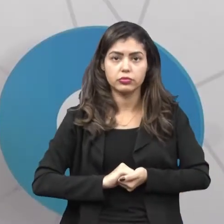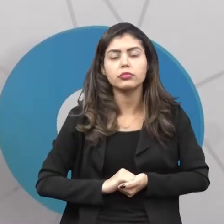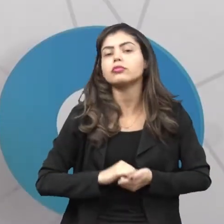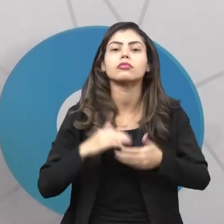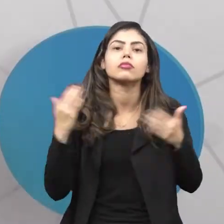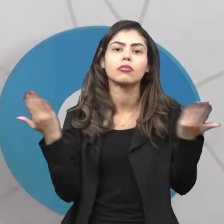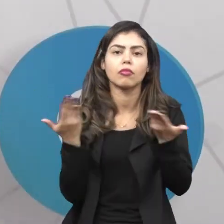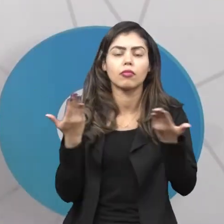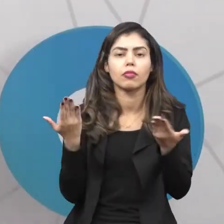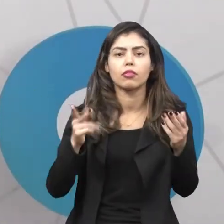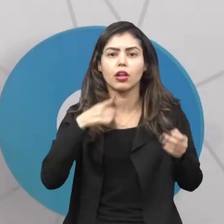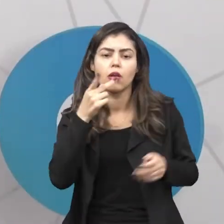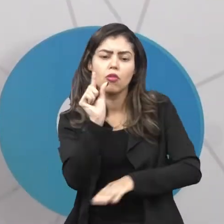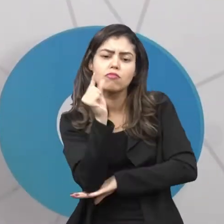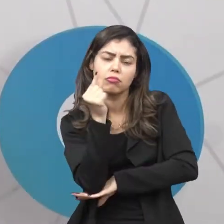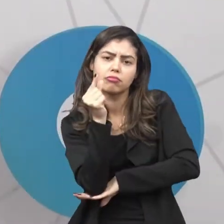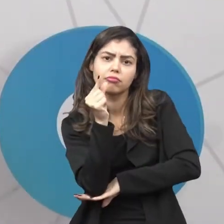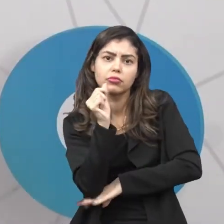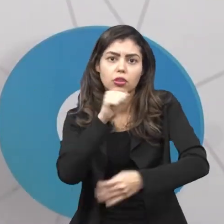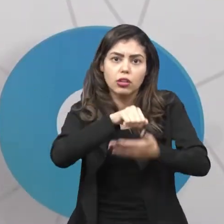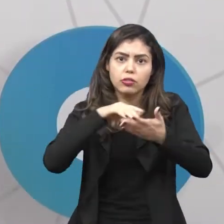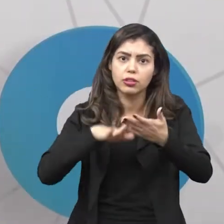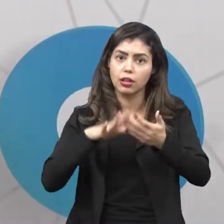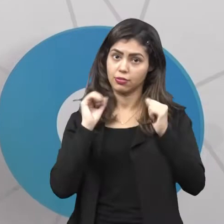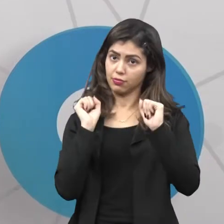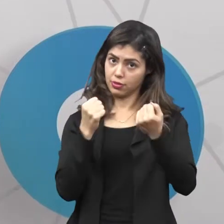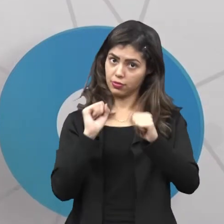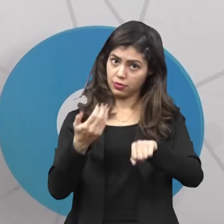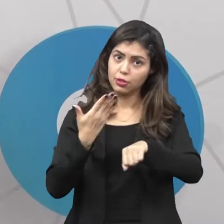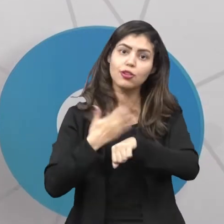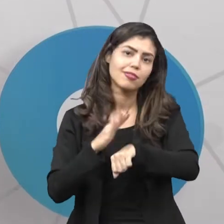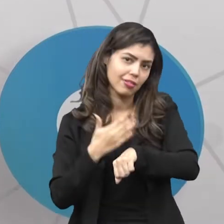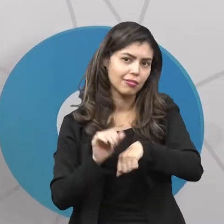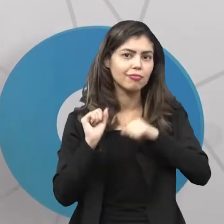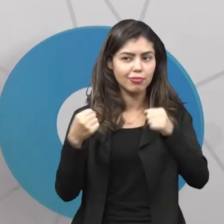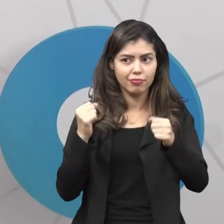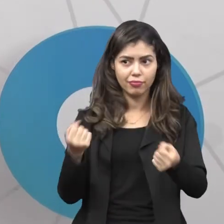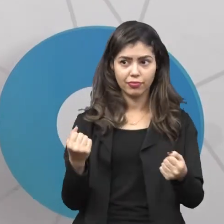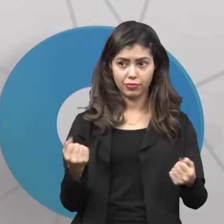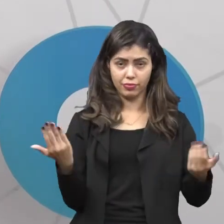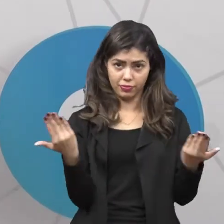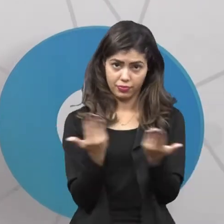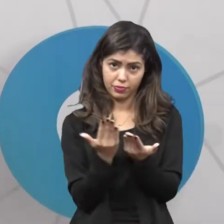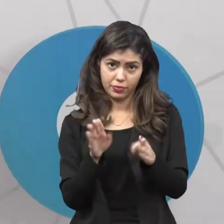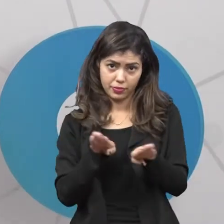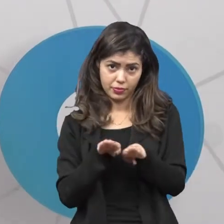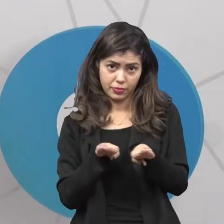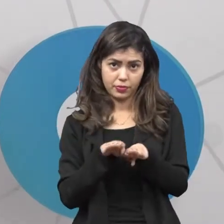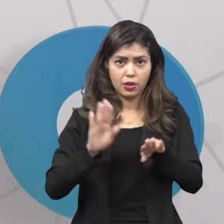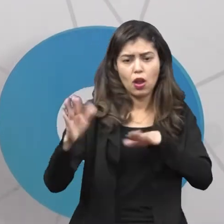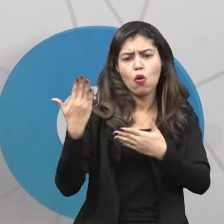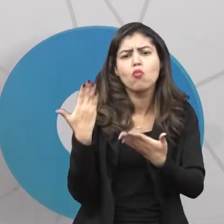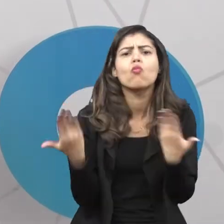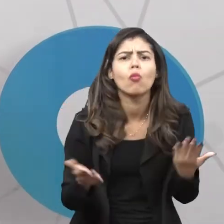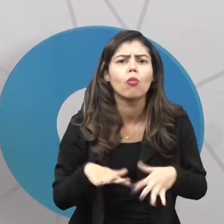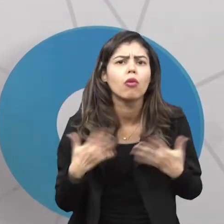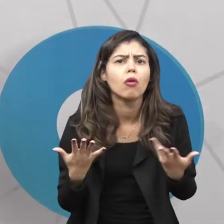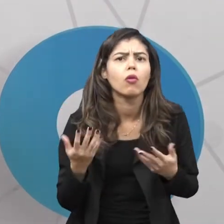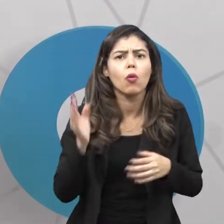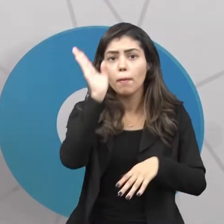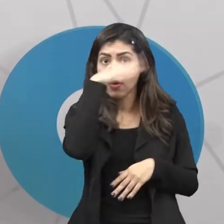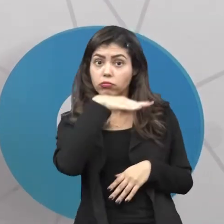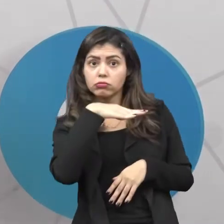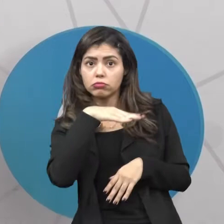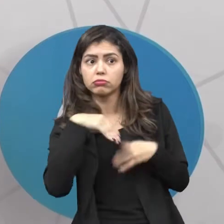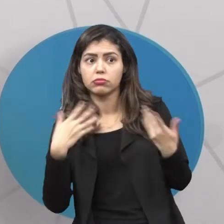Então, agora que nós tratamos um pouco sobre atividade física e exercício físico e também sobre quais são os